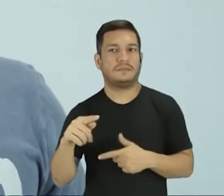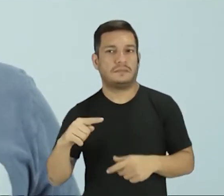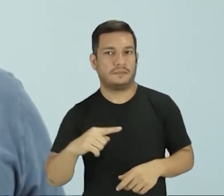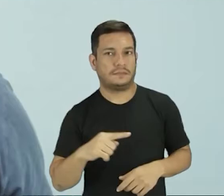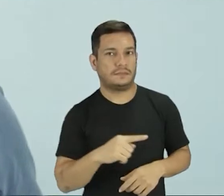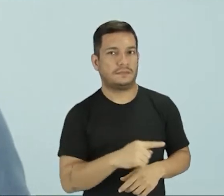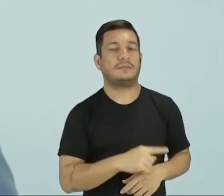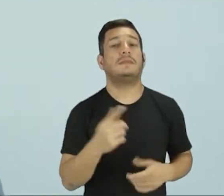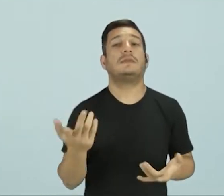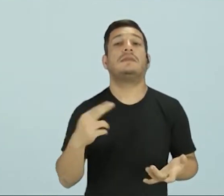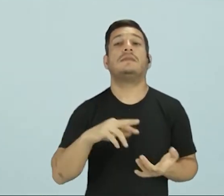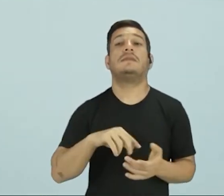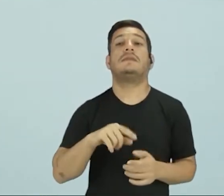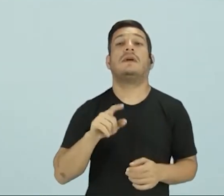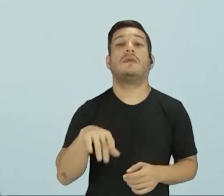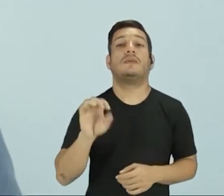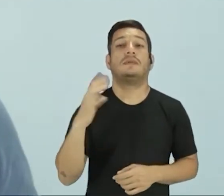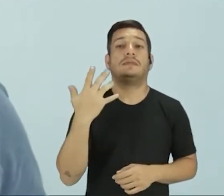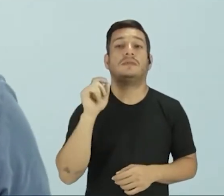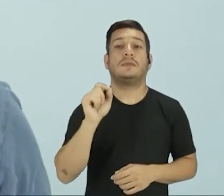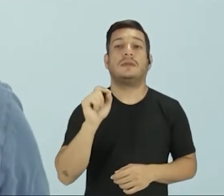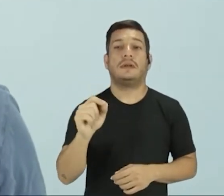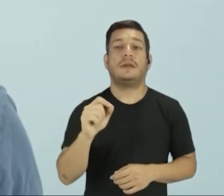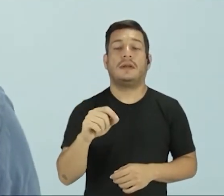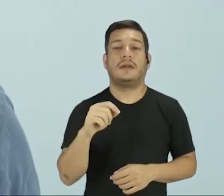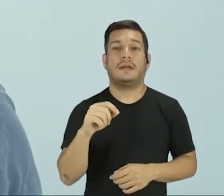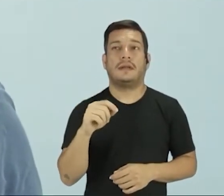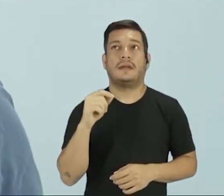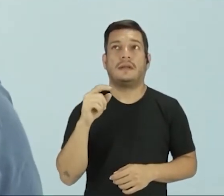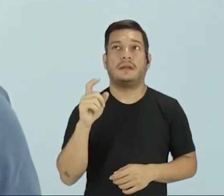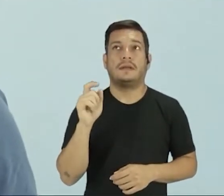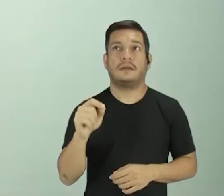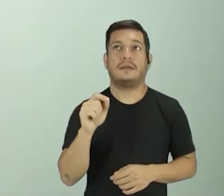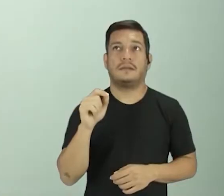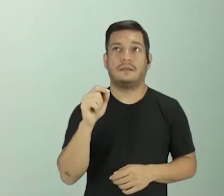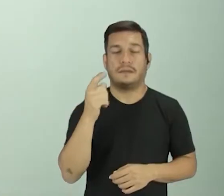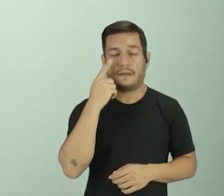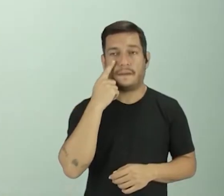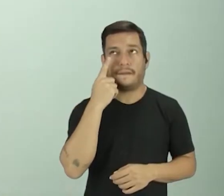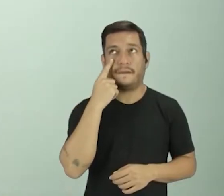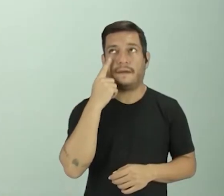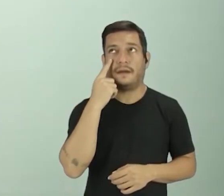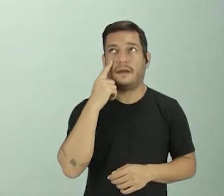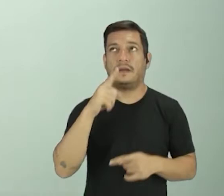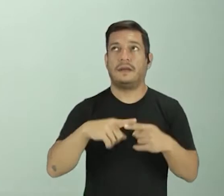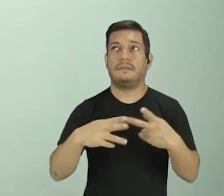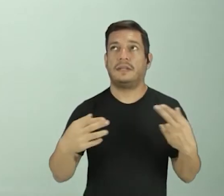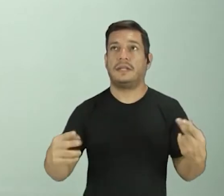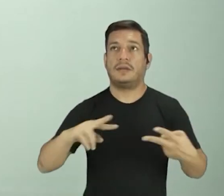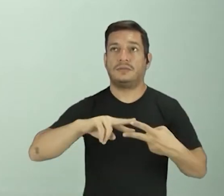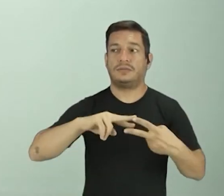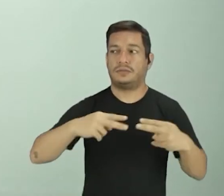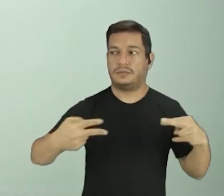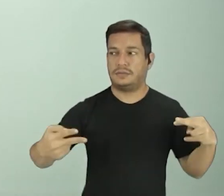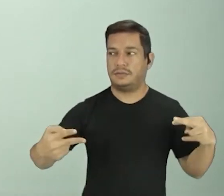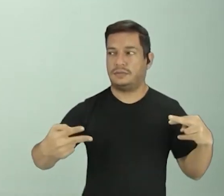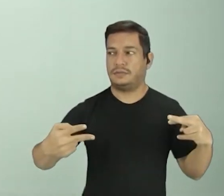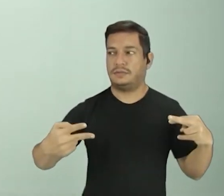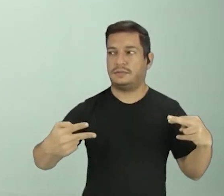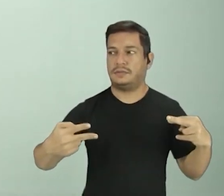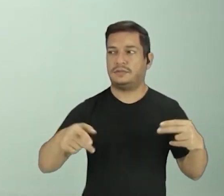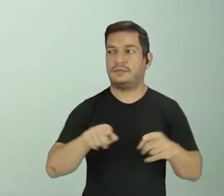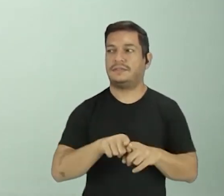Nesse sentido, o que vai acontecer? A gente vai ter a doação de material genético, né, de